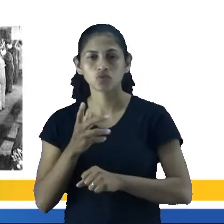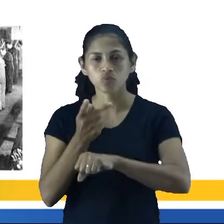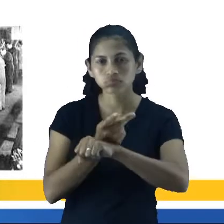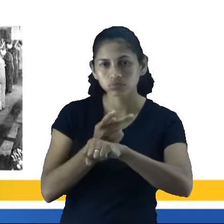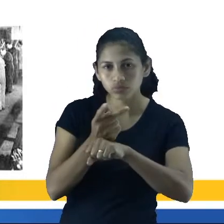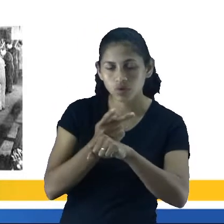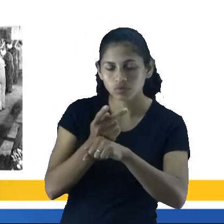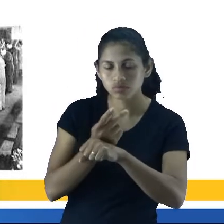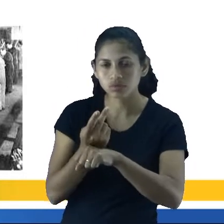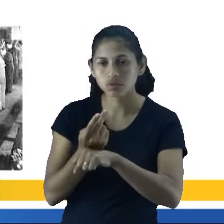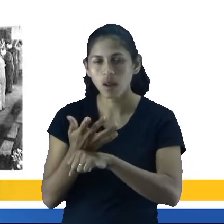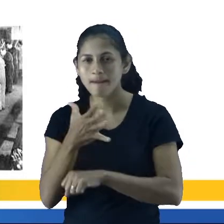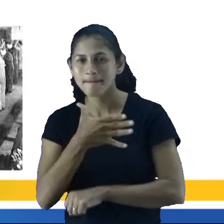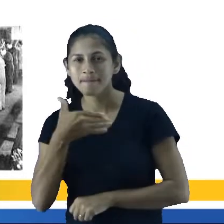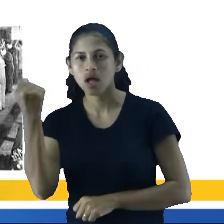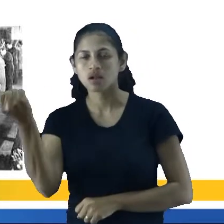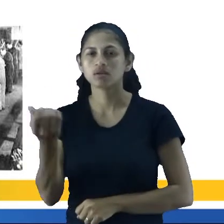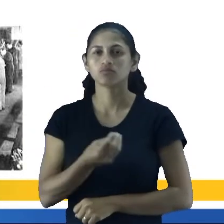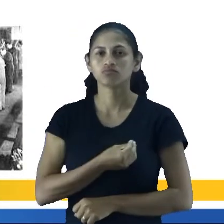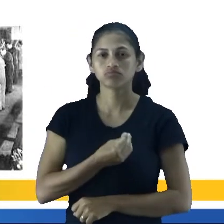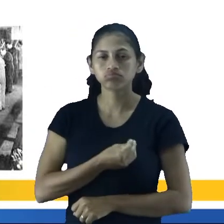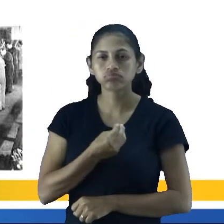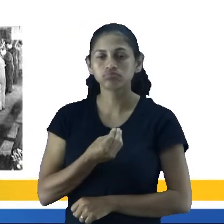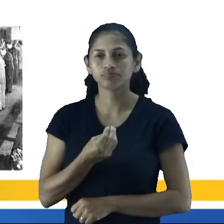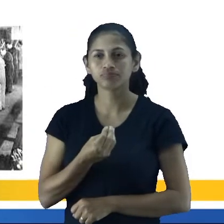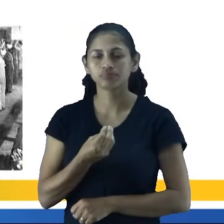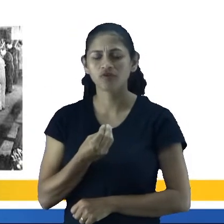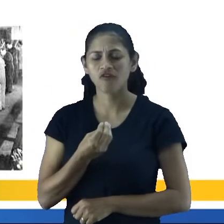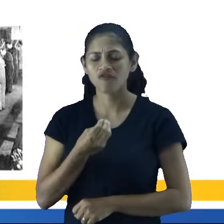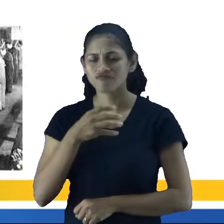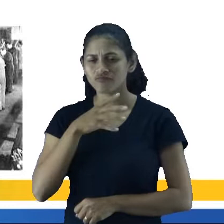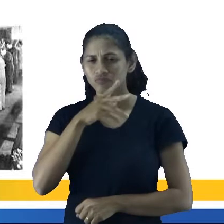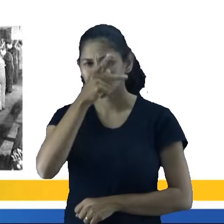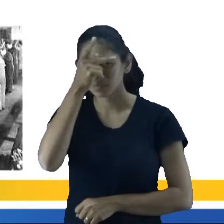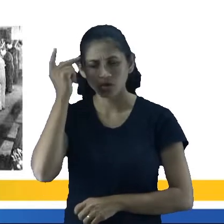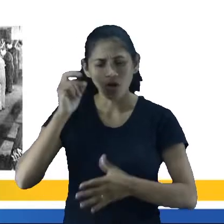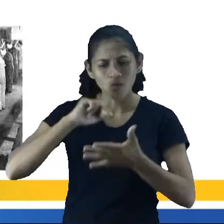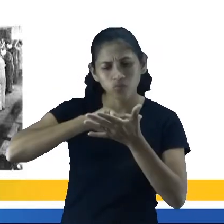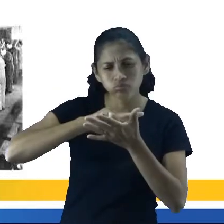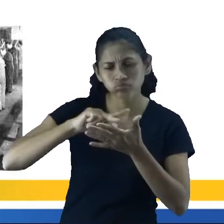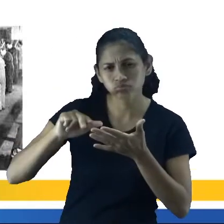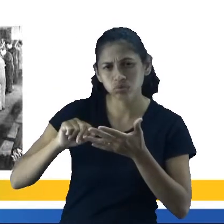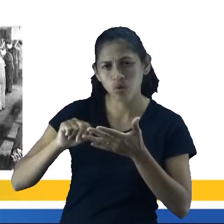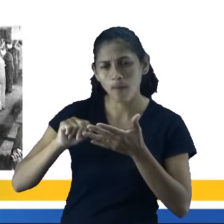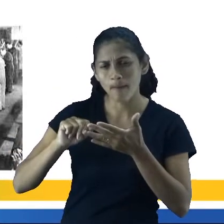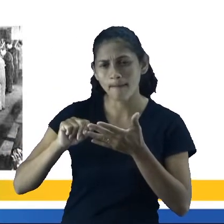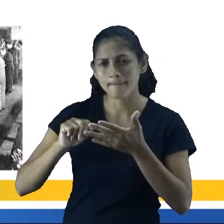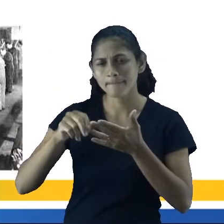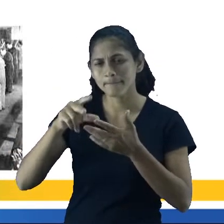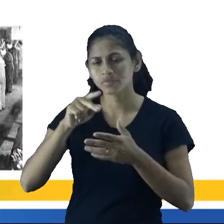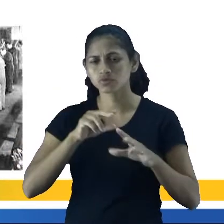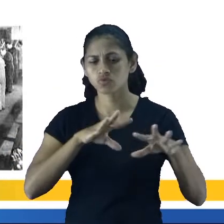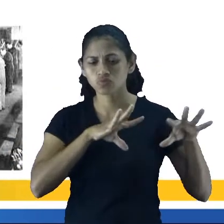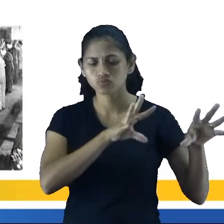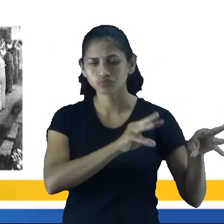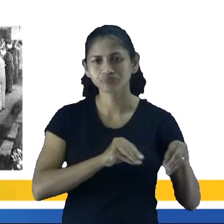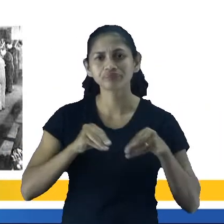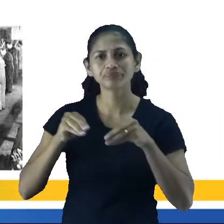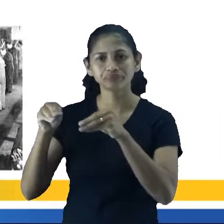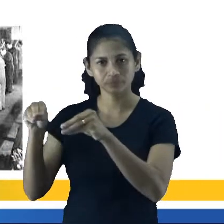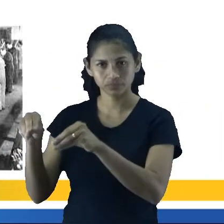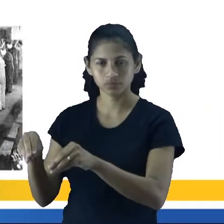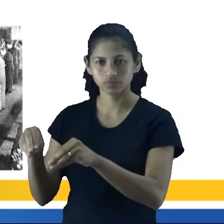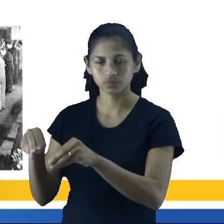condições de vida e de emprego nas indústrias, muitas pessoas migraram do campo para a cidade em um processo